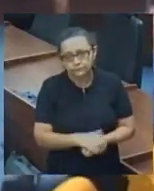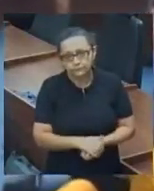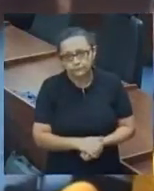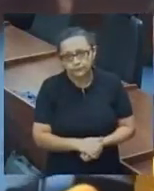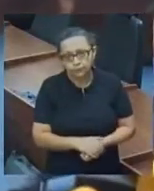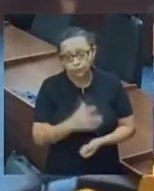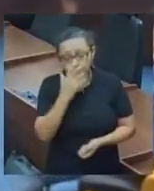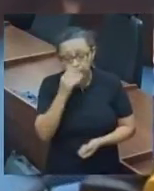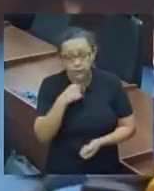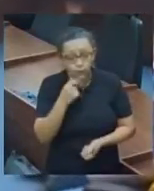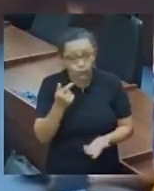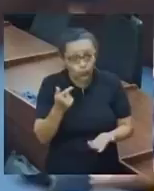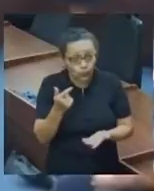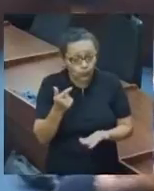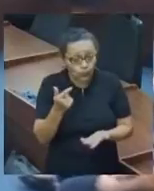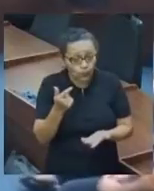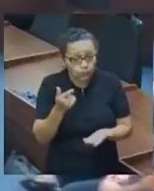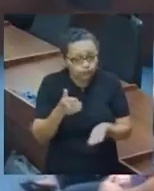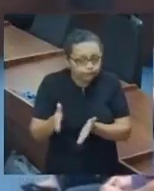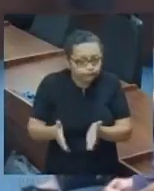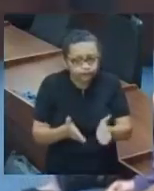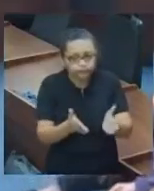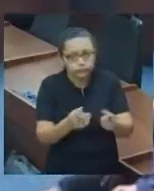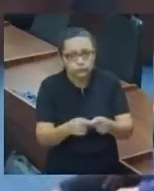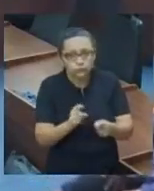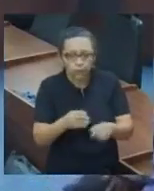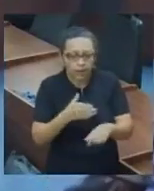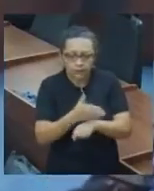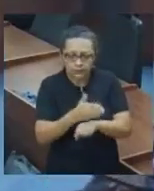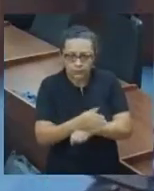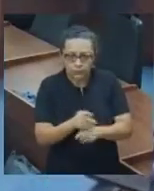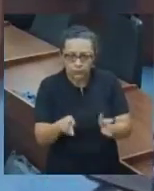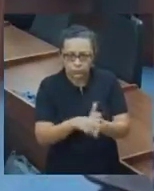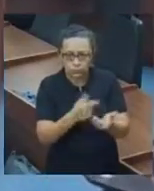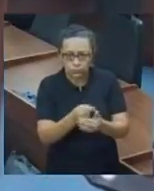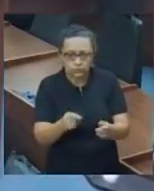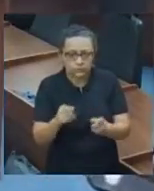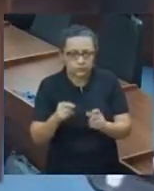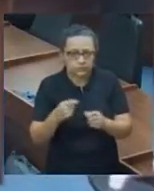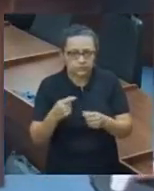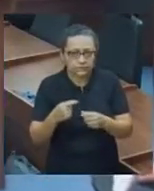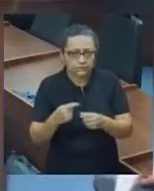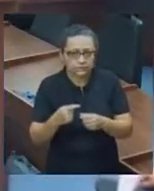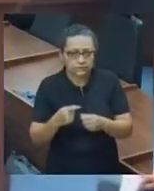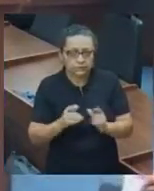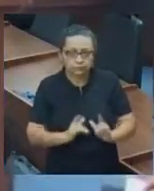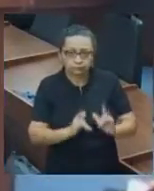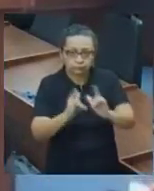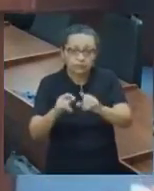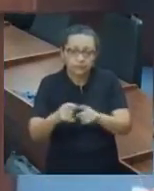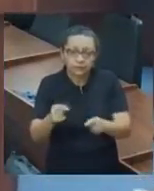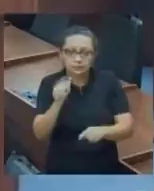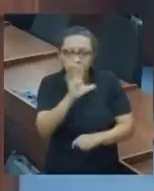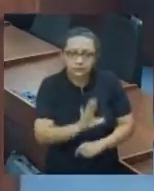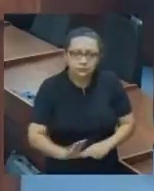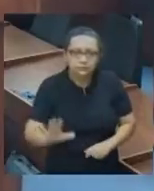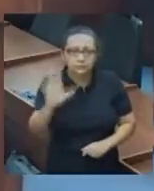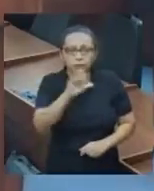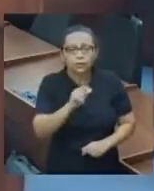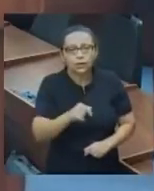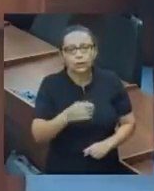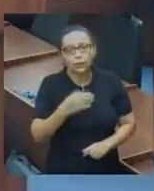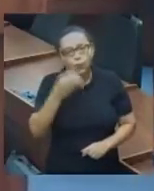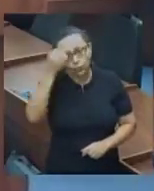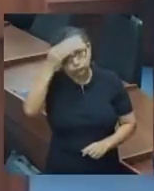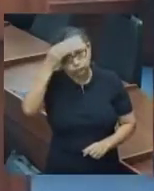o caminho não só para acesso ao patrimônio arquitetônico é mas em geral é o conhecimento